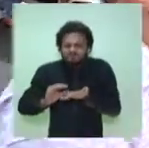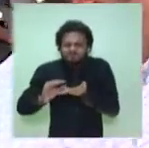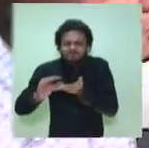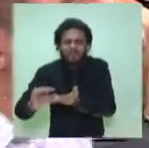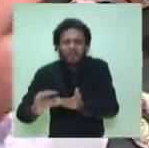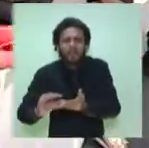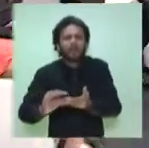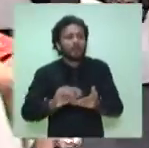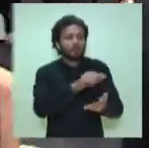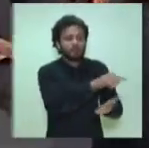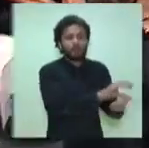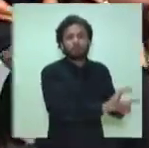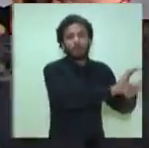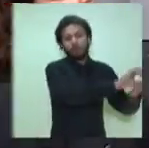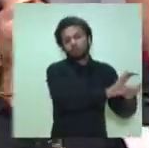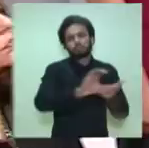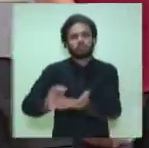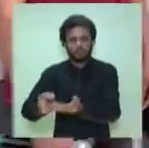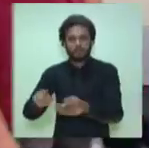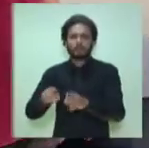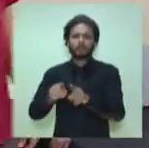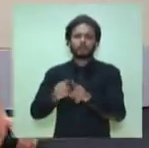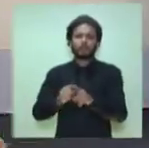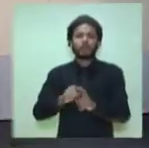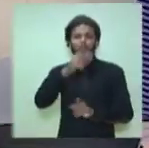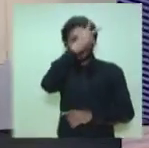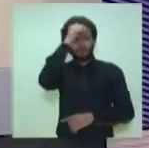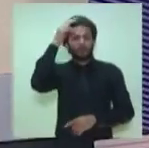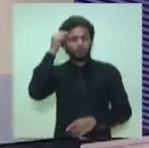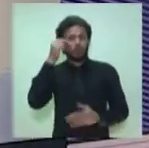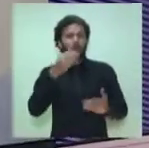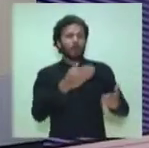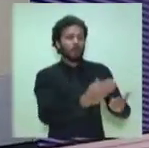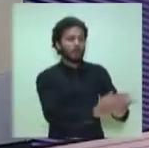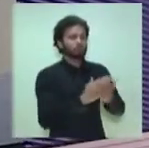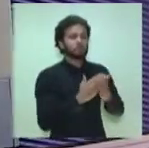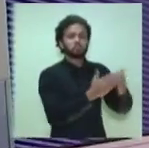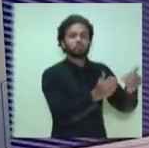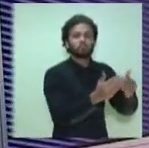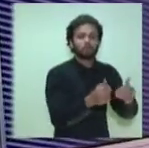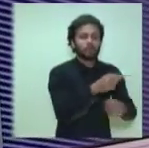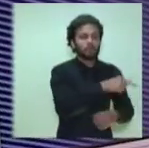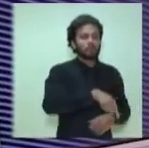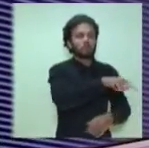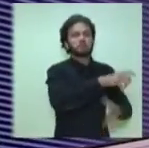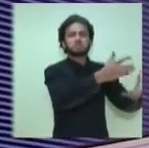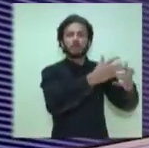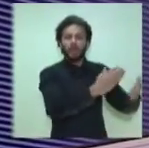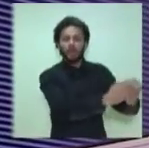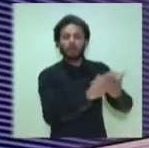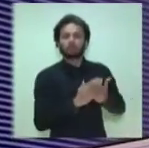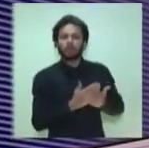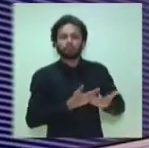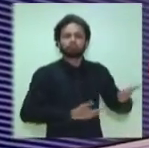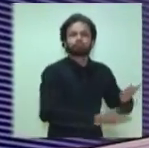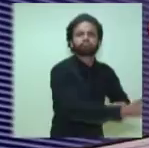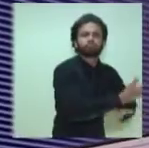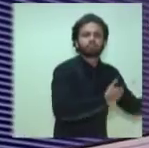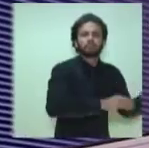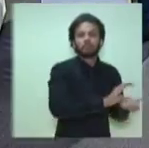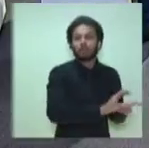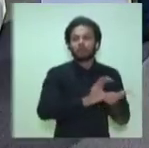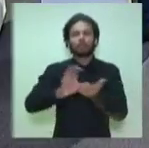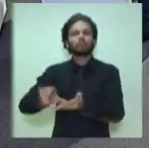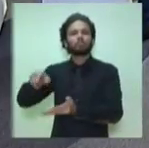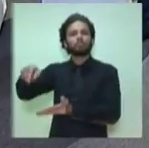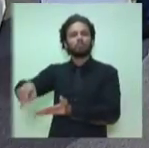o mais possível usar, inclusive, o seu prestígio para chancelar empresas privadas que queiram colaborar conosco para desenvolvermos aquilo